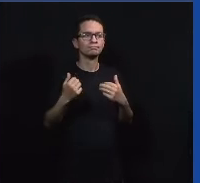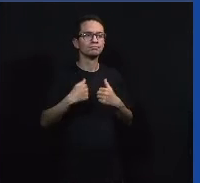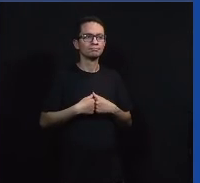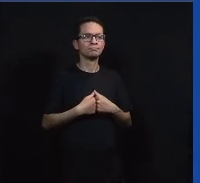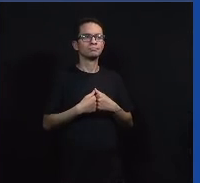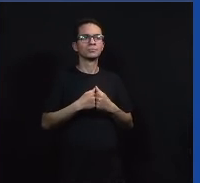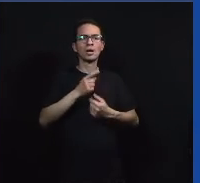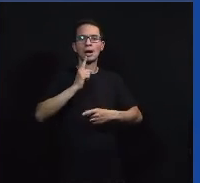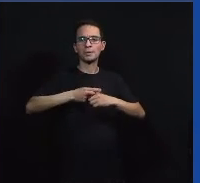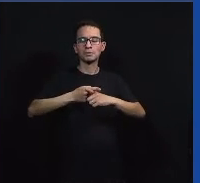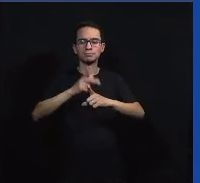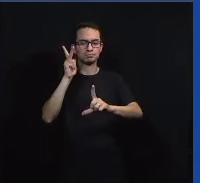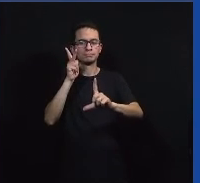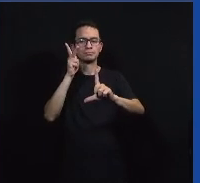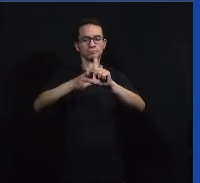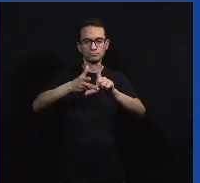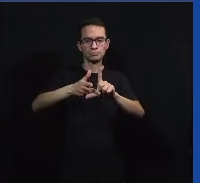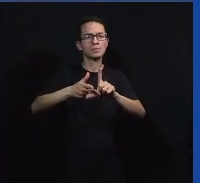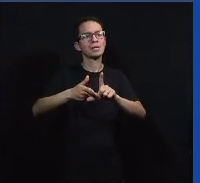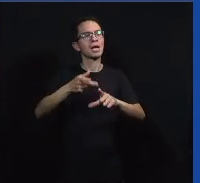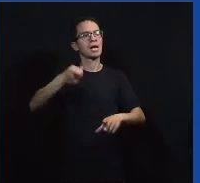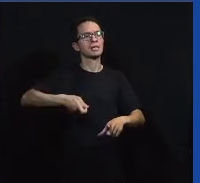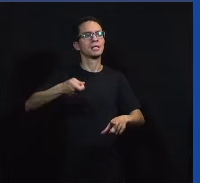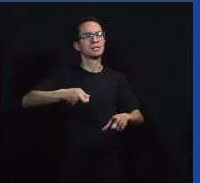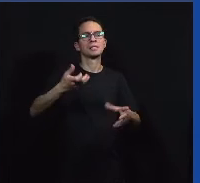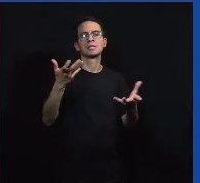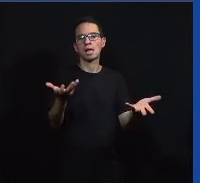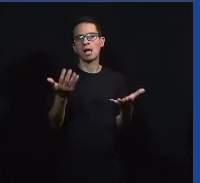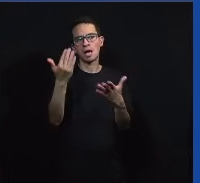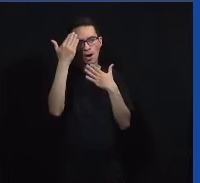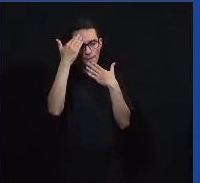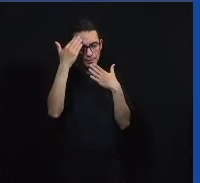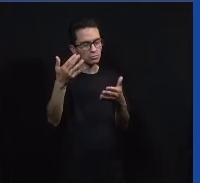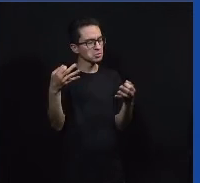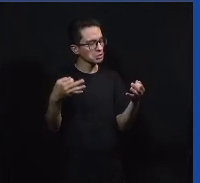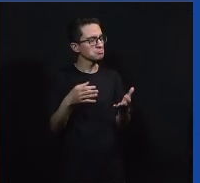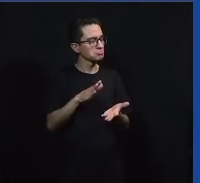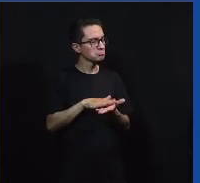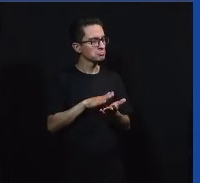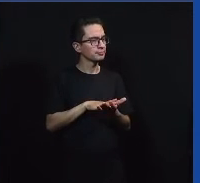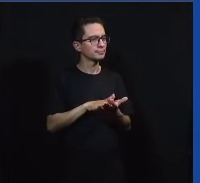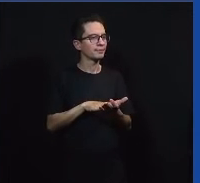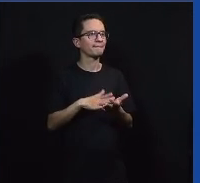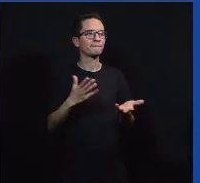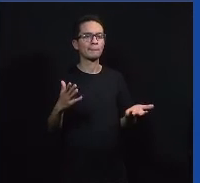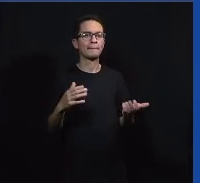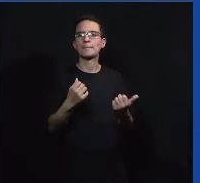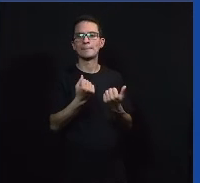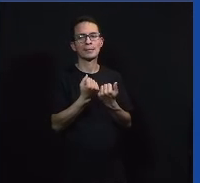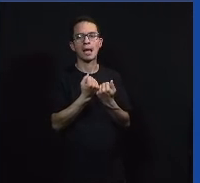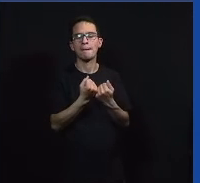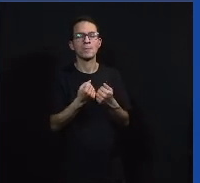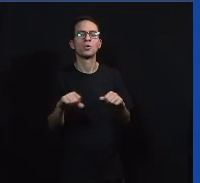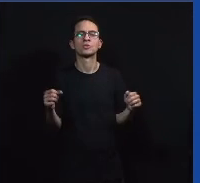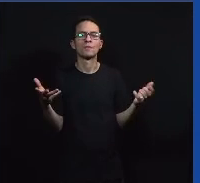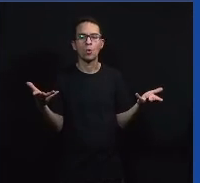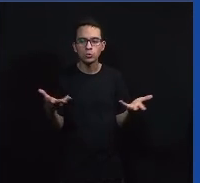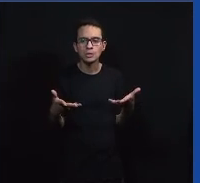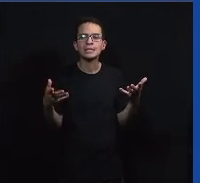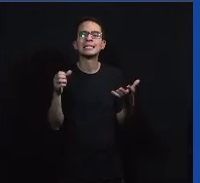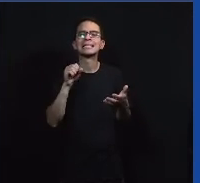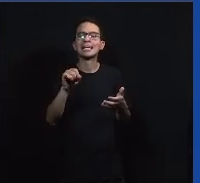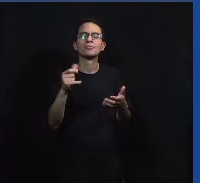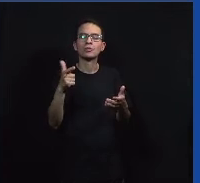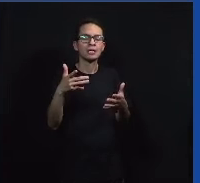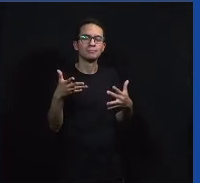Cidadania, ele exige esses agradecimentos, ele, né, é justo a gente fazer isso. Não seria possível ter o Lab de Cidadania se as